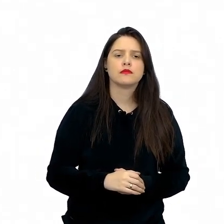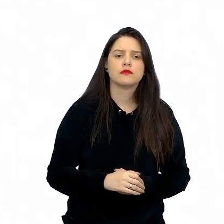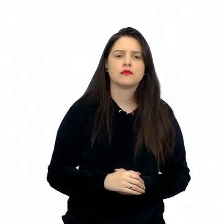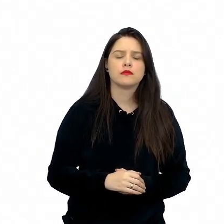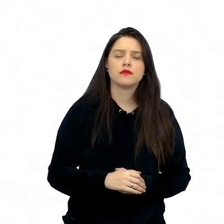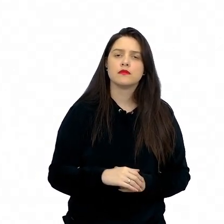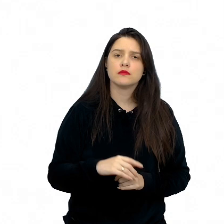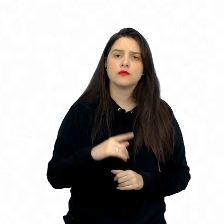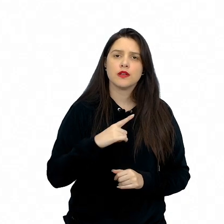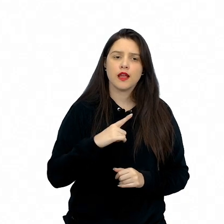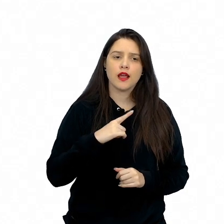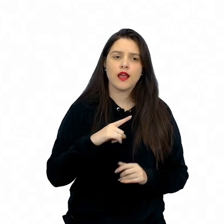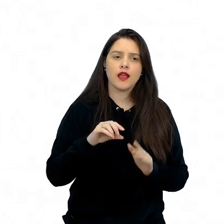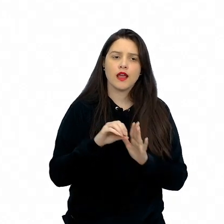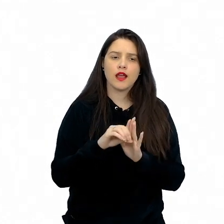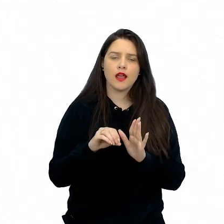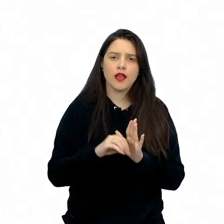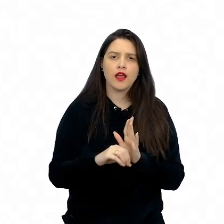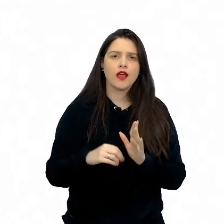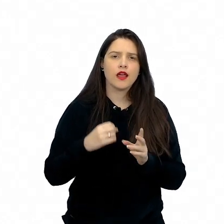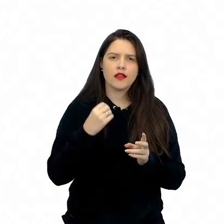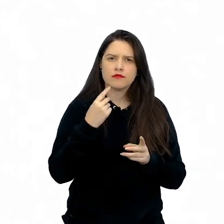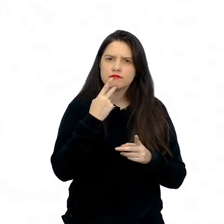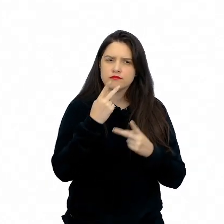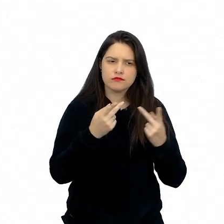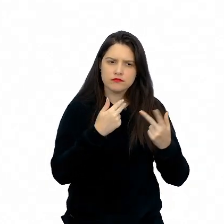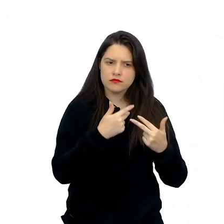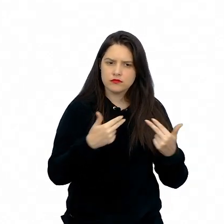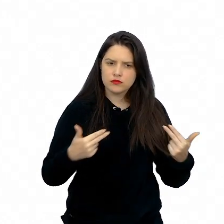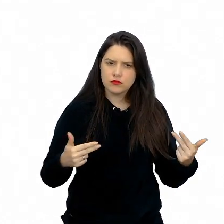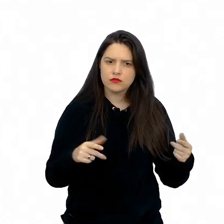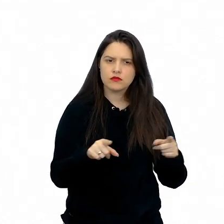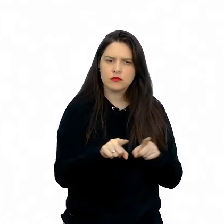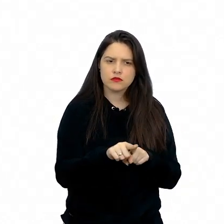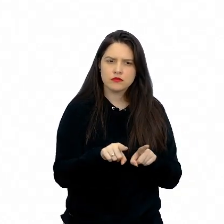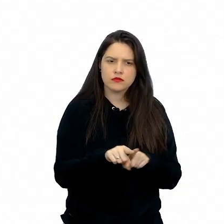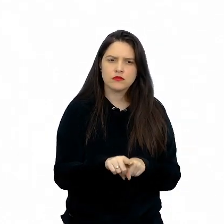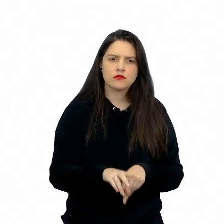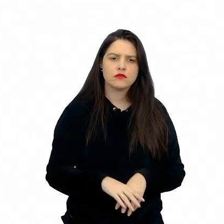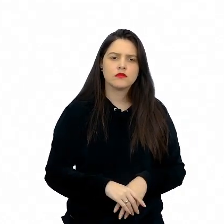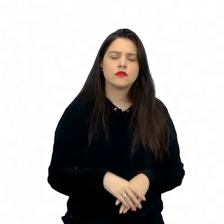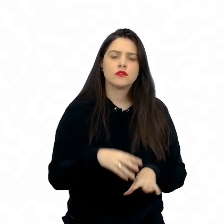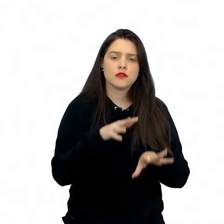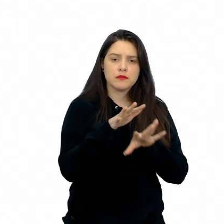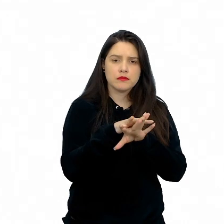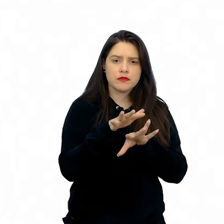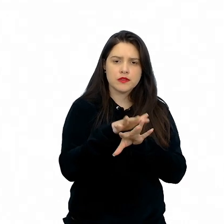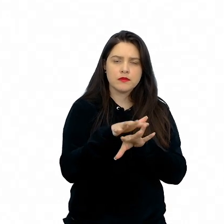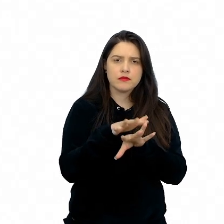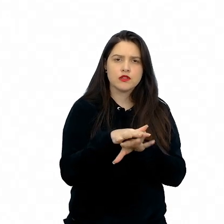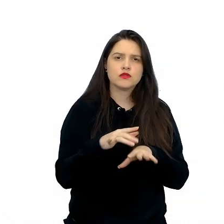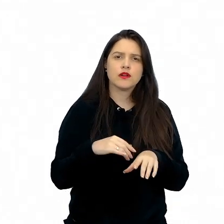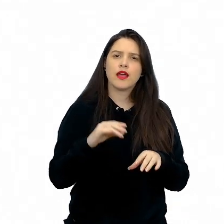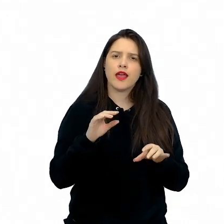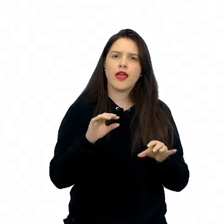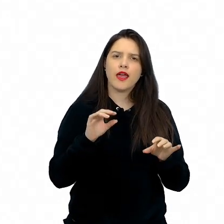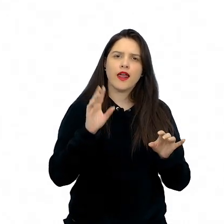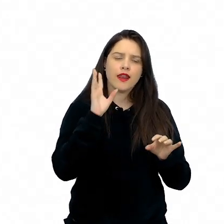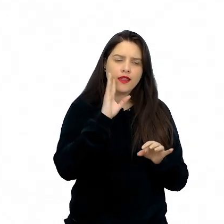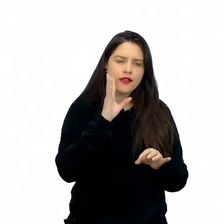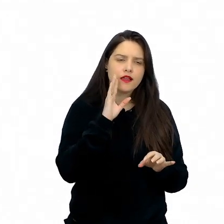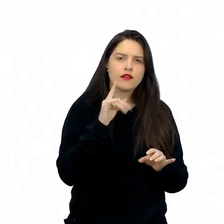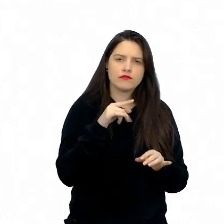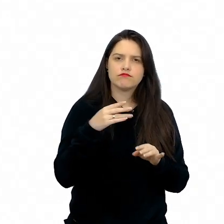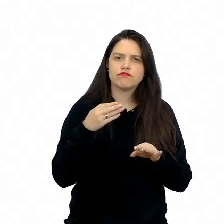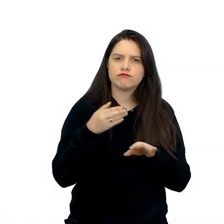que tem tudo isso que a gente falou sobre o conhecimento especializado do professor de matemática. É bem legal, se vocês